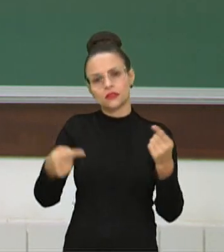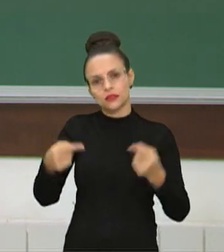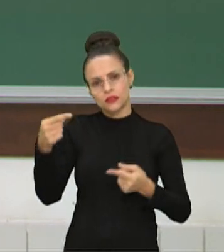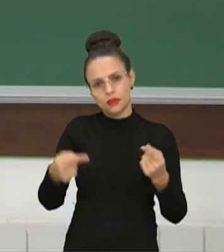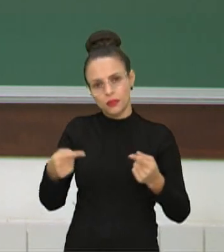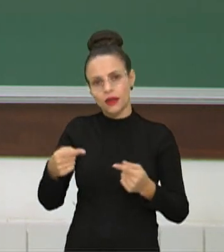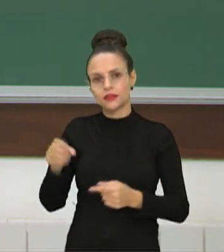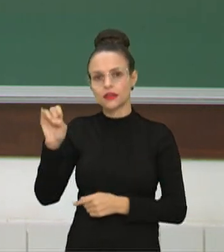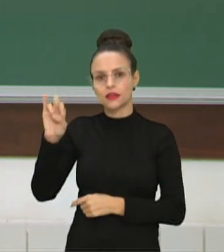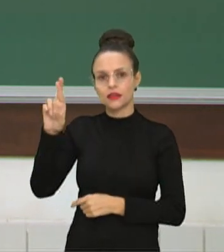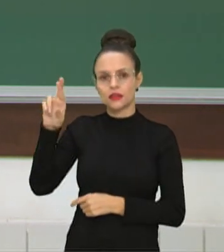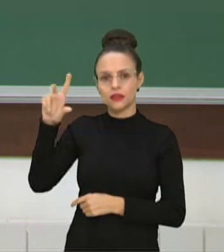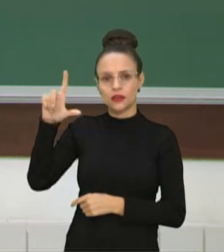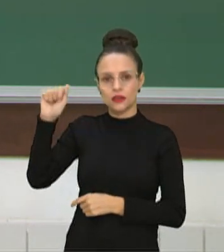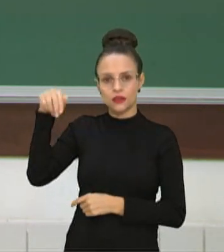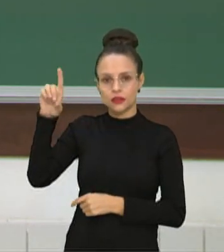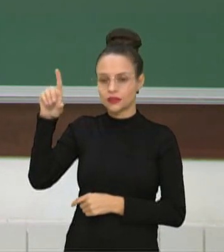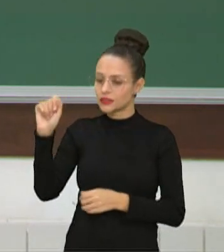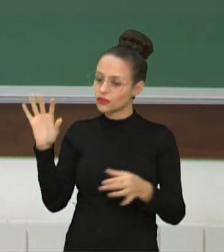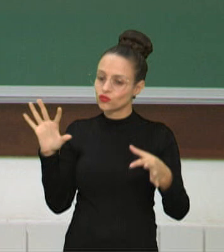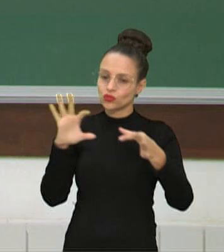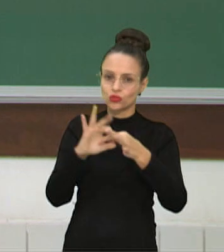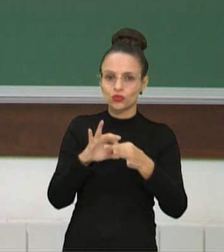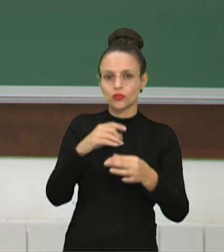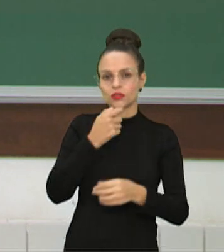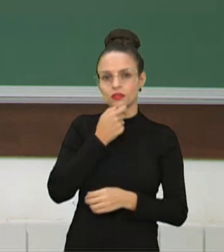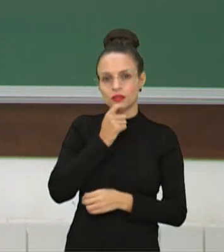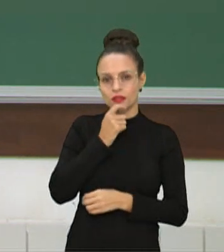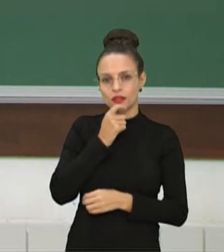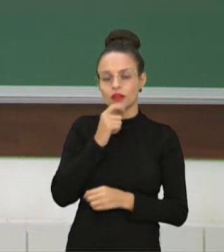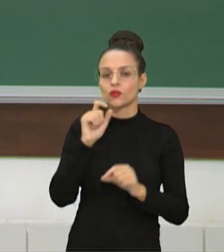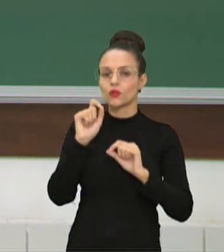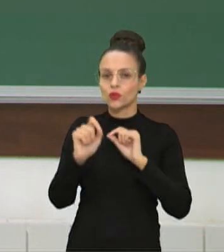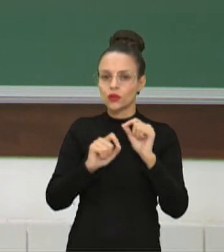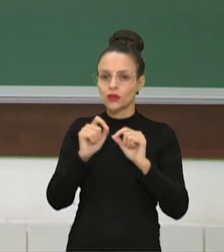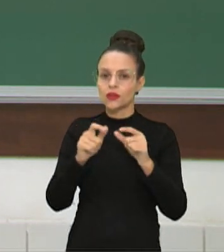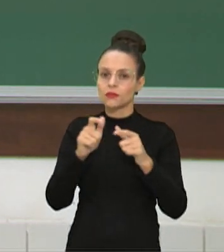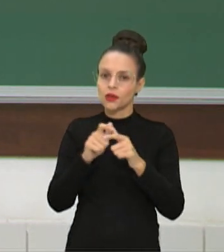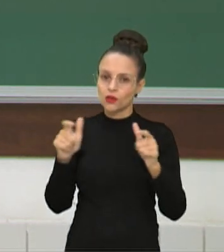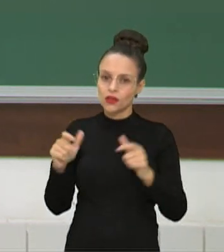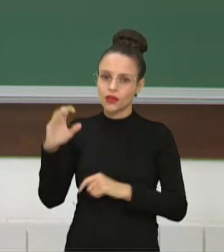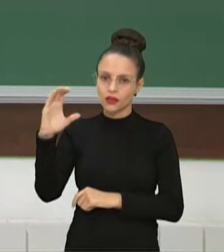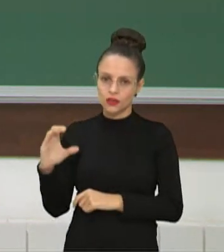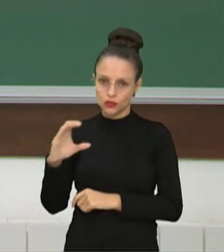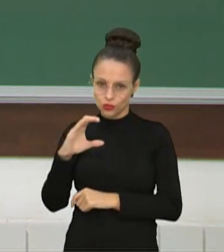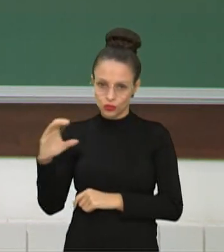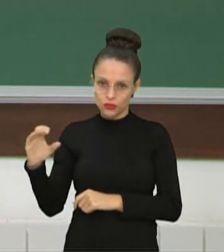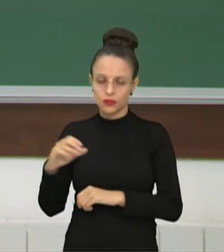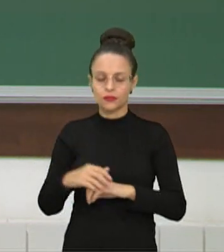e a Irlanda não ficou junto com a Inglaterra nessa história, eles ficaram com maioria católica.